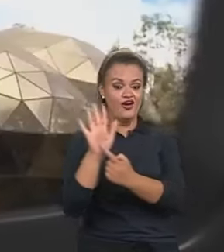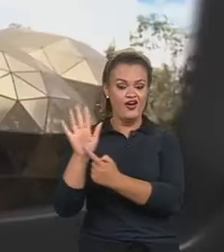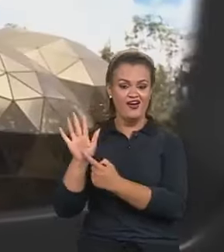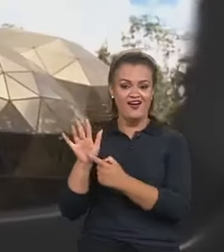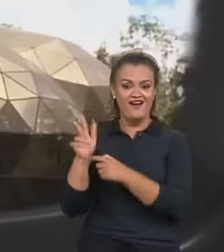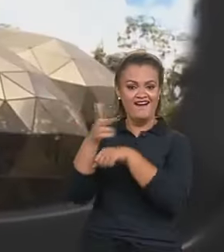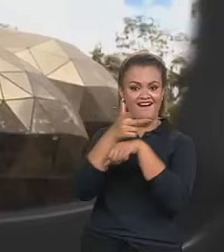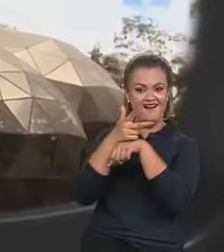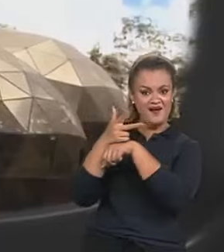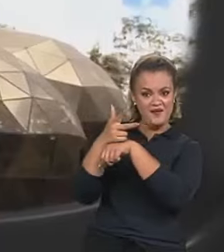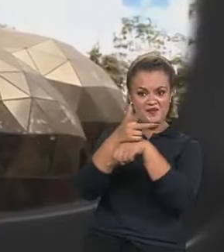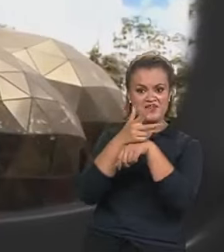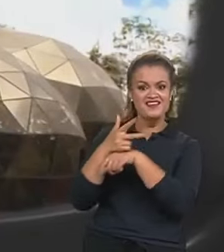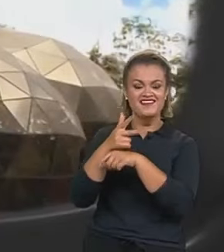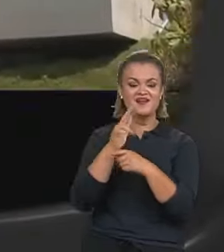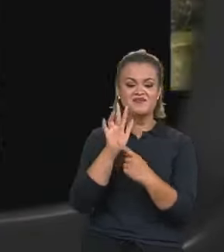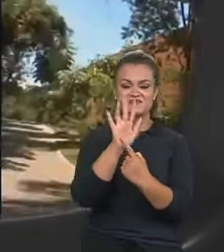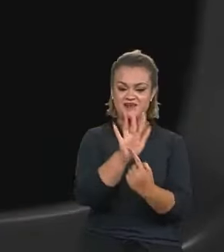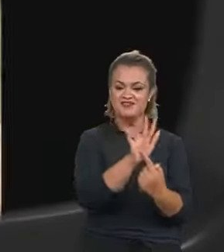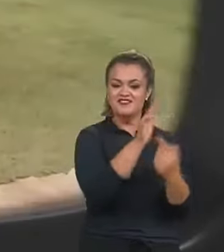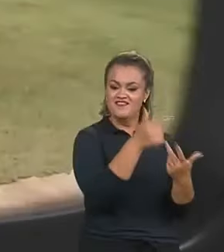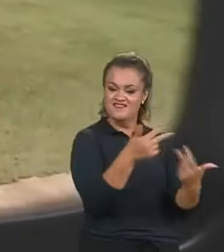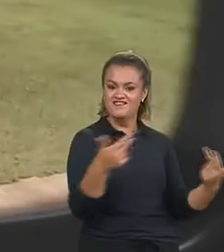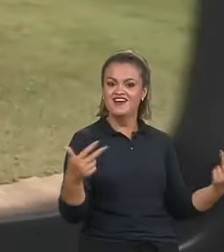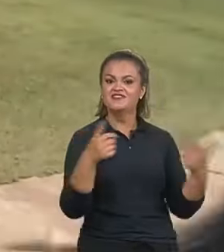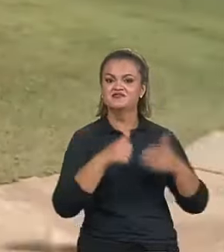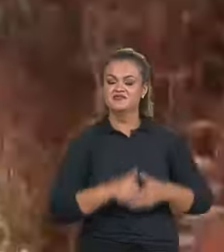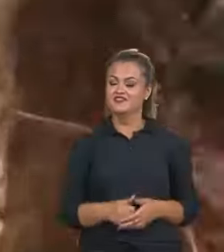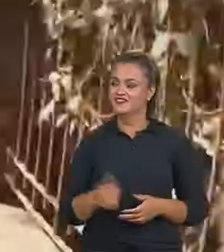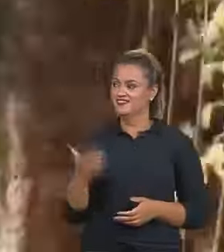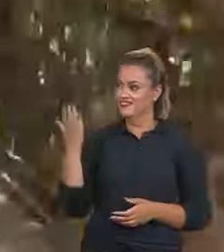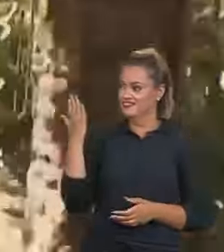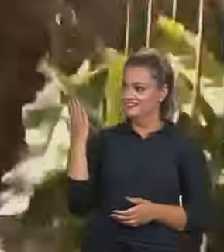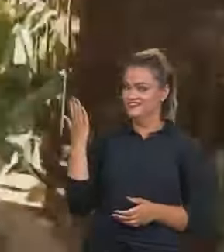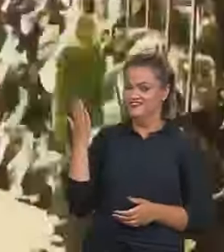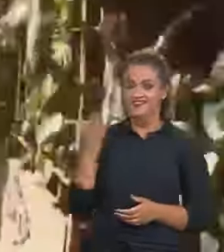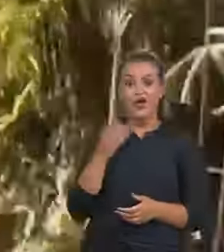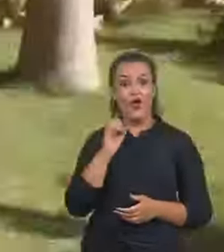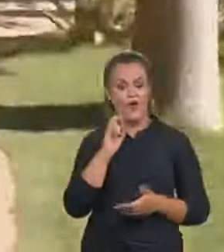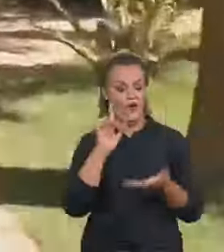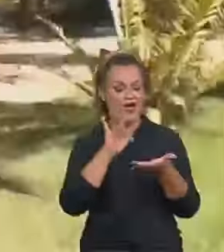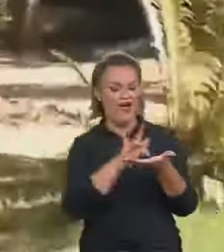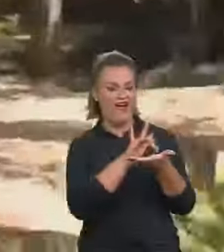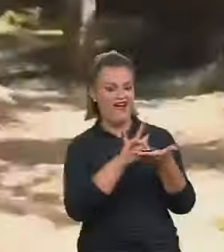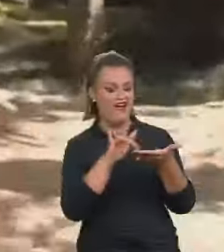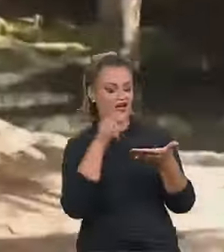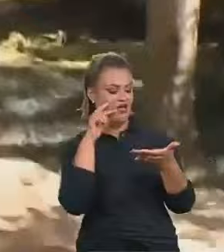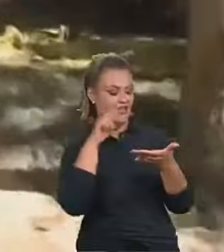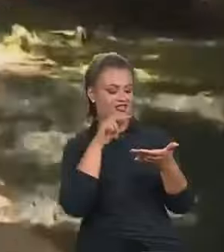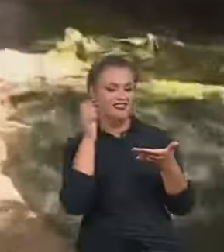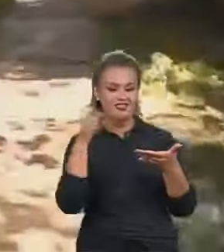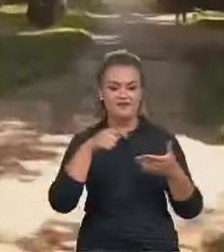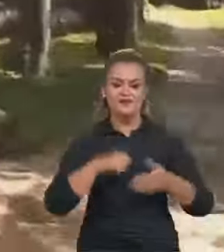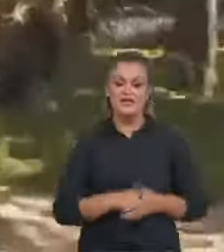câmeras de TV a memória brasileira está na palma da sua mão